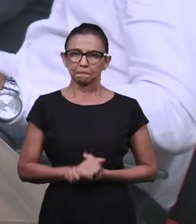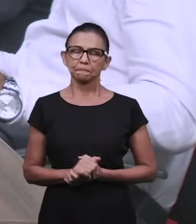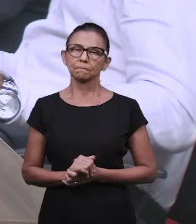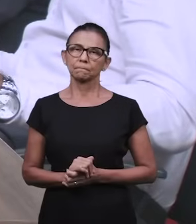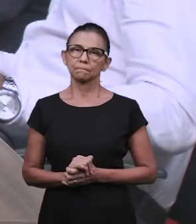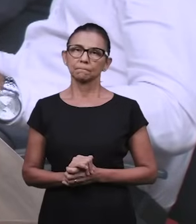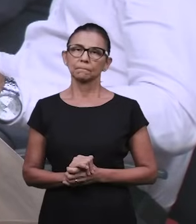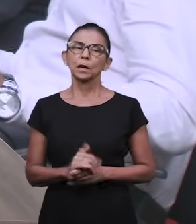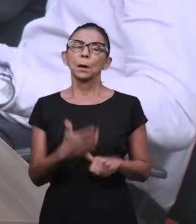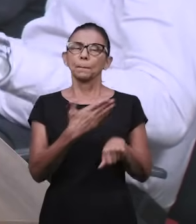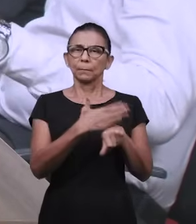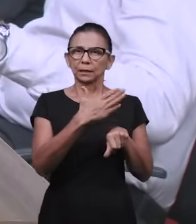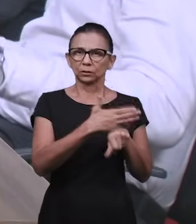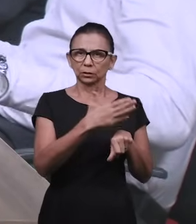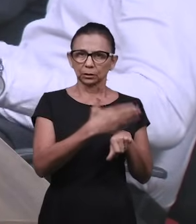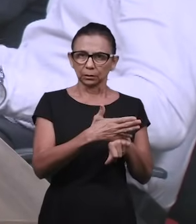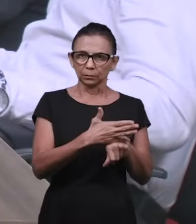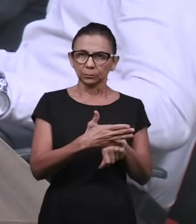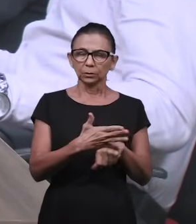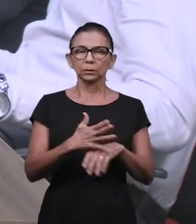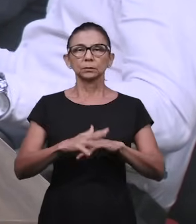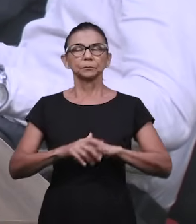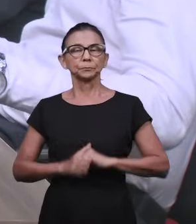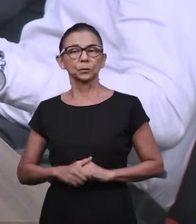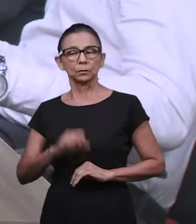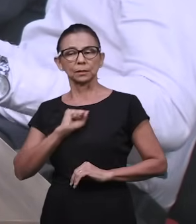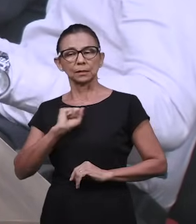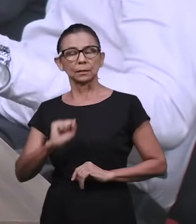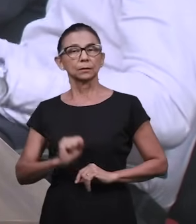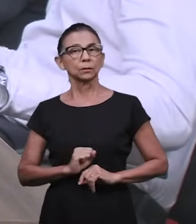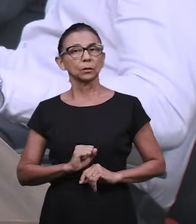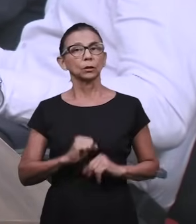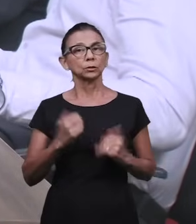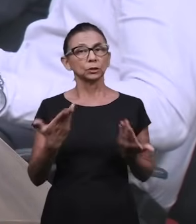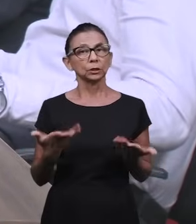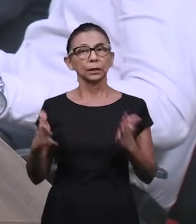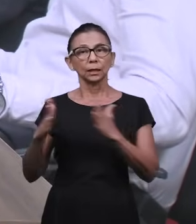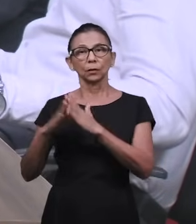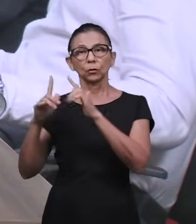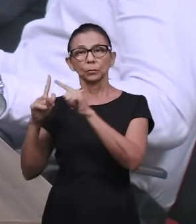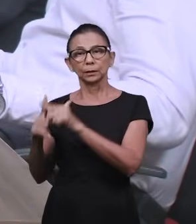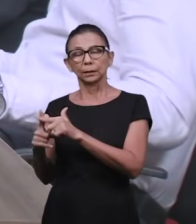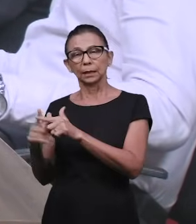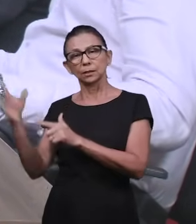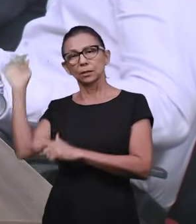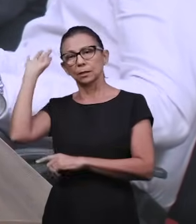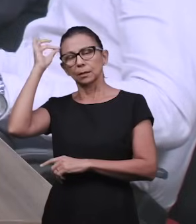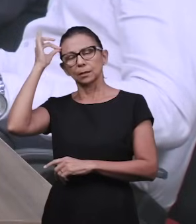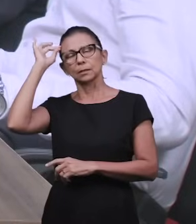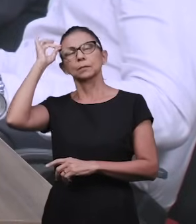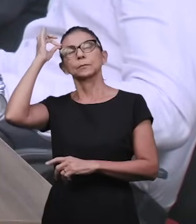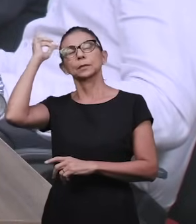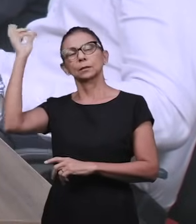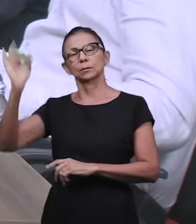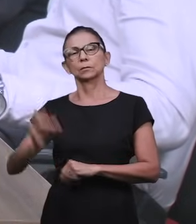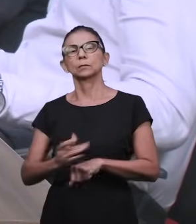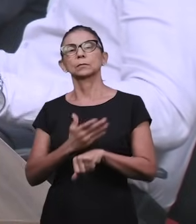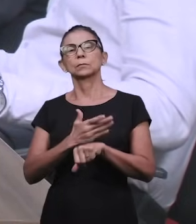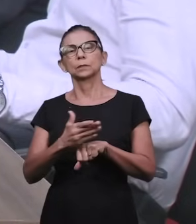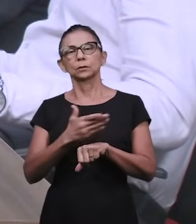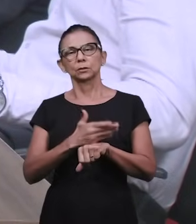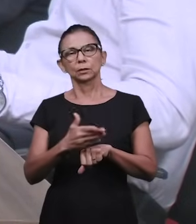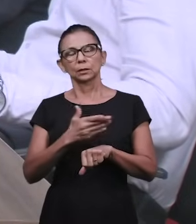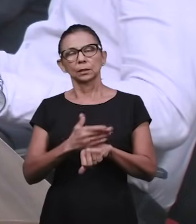executamos esse sacerdócio e a igreja, né, como uma comunidade espiritual, ela exerce o seu